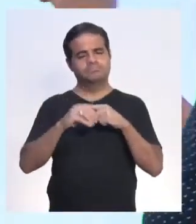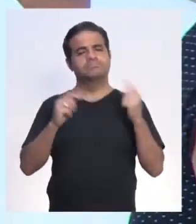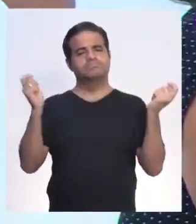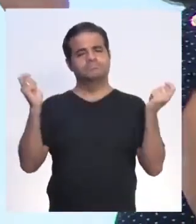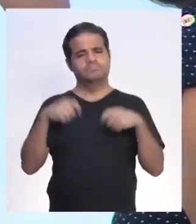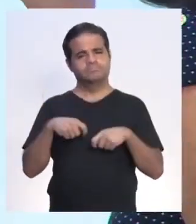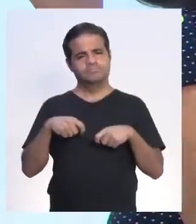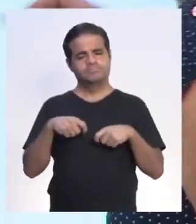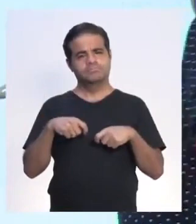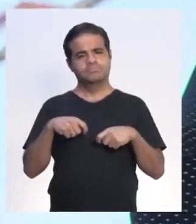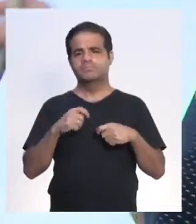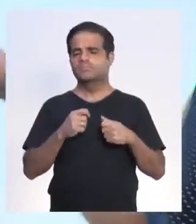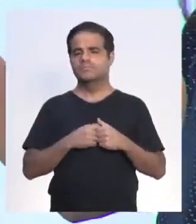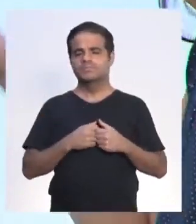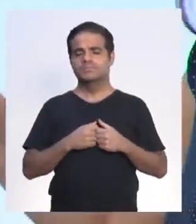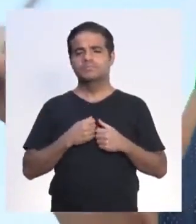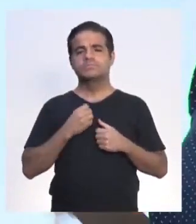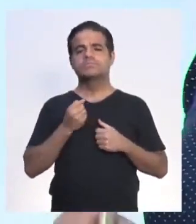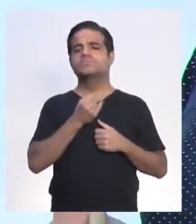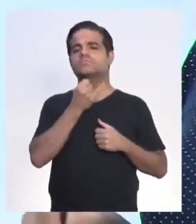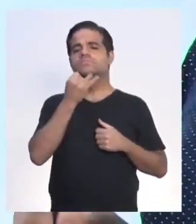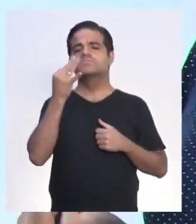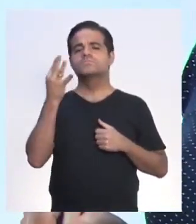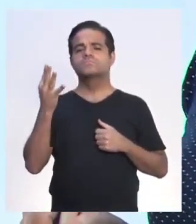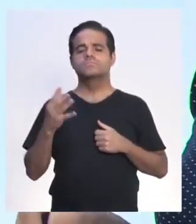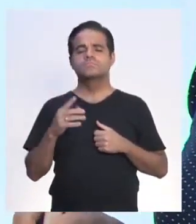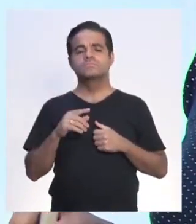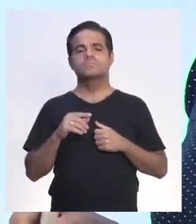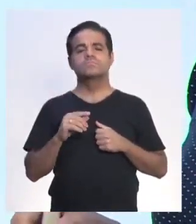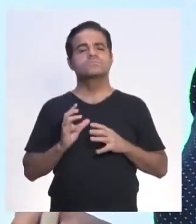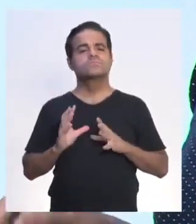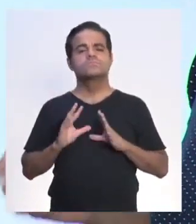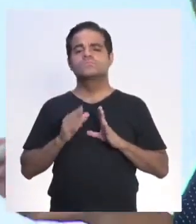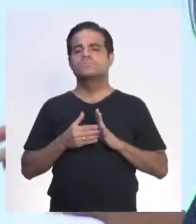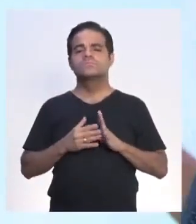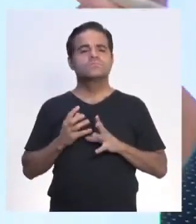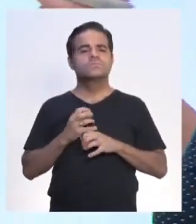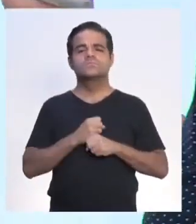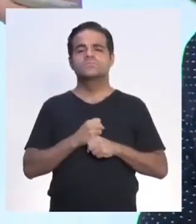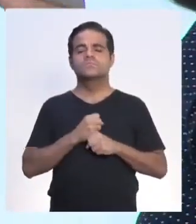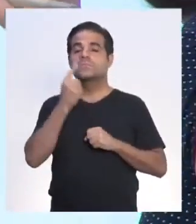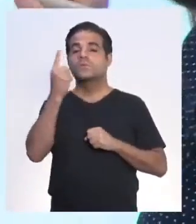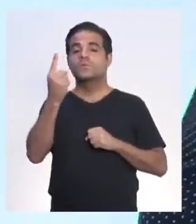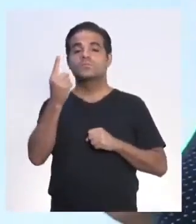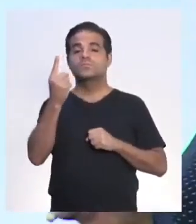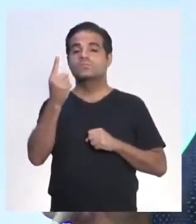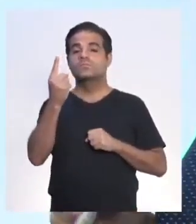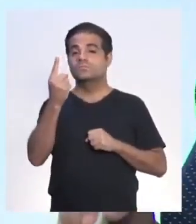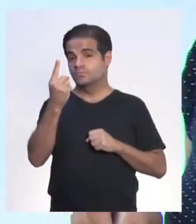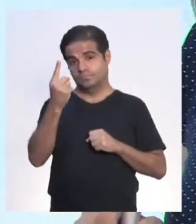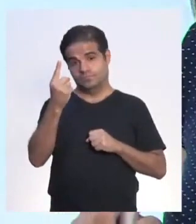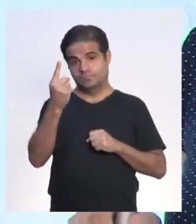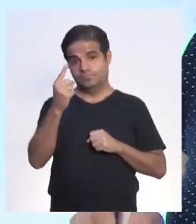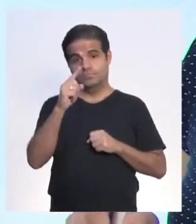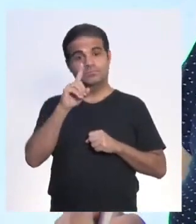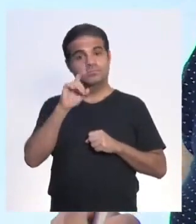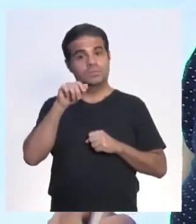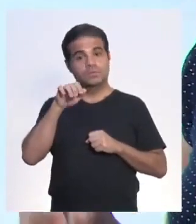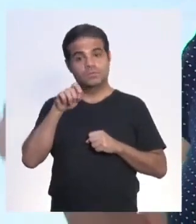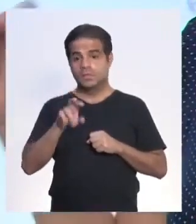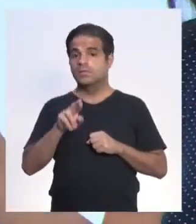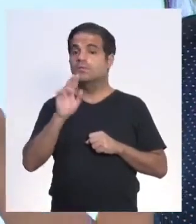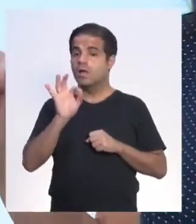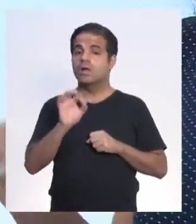jeito. Olha, quantos quadradinhos tem aqui no todo? 1. Então, o denominador é